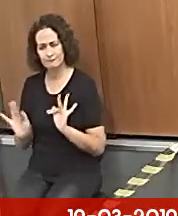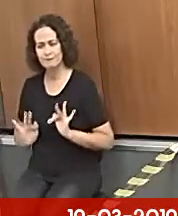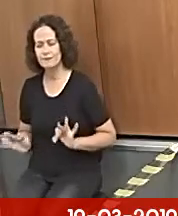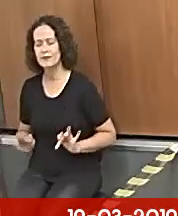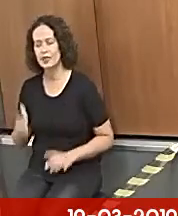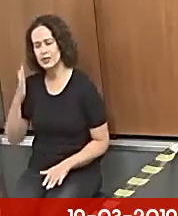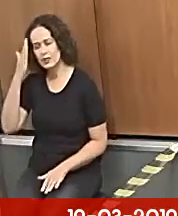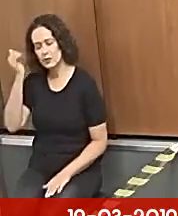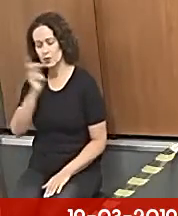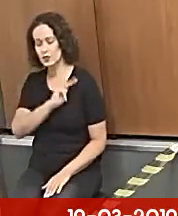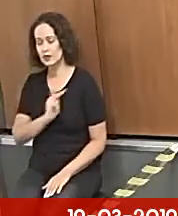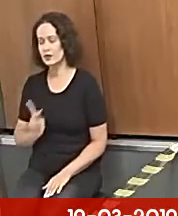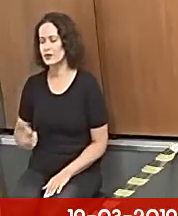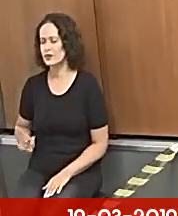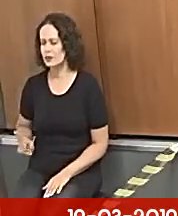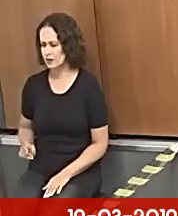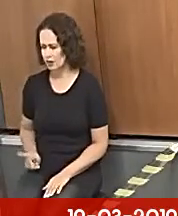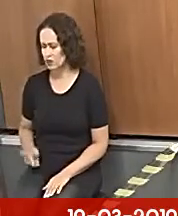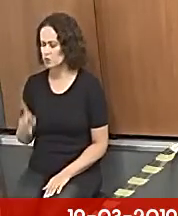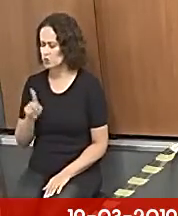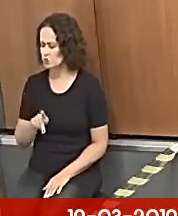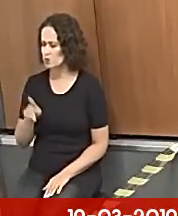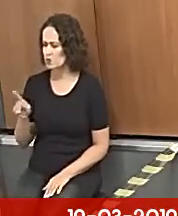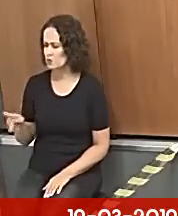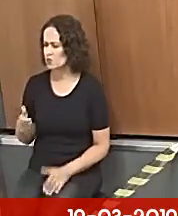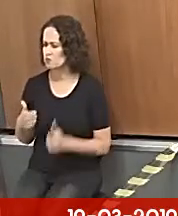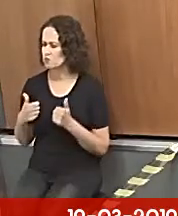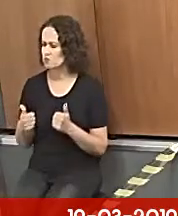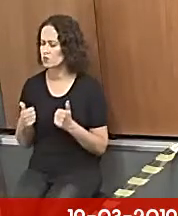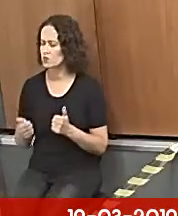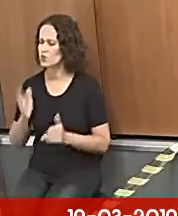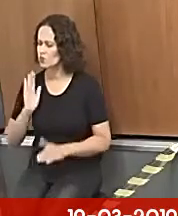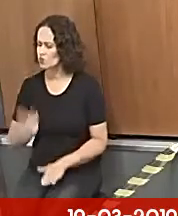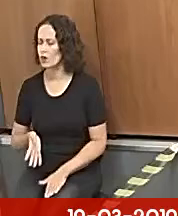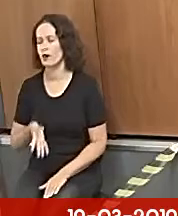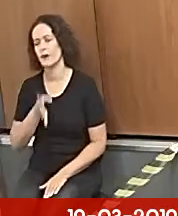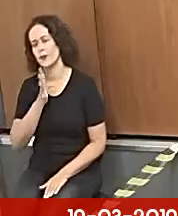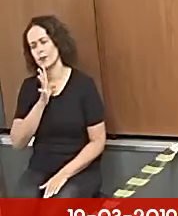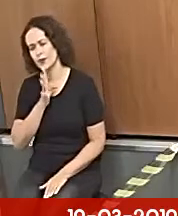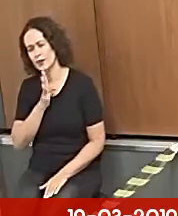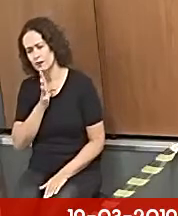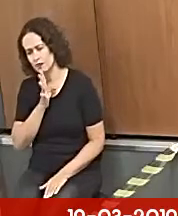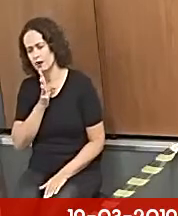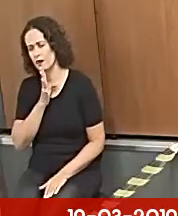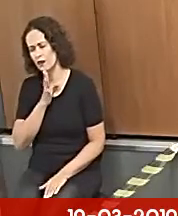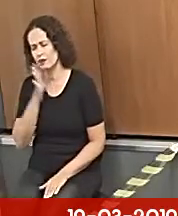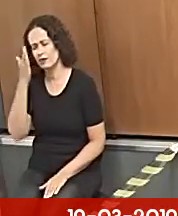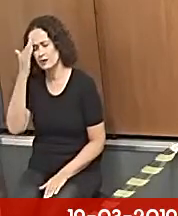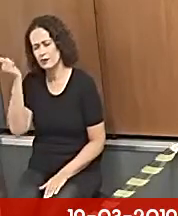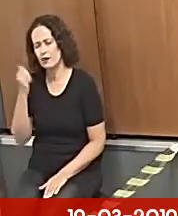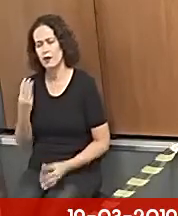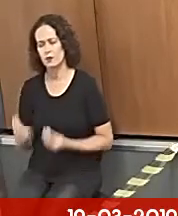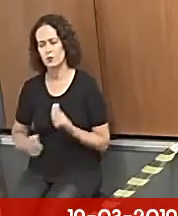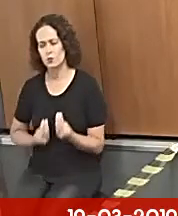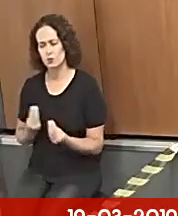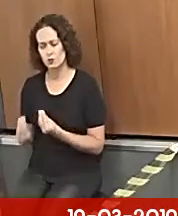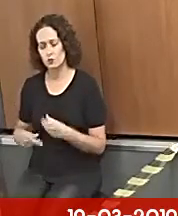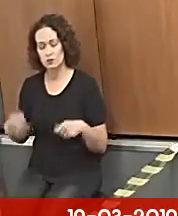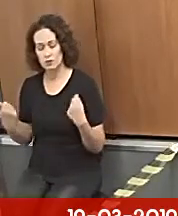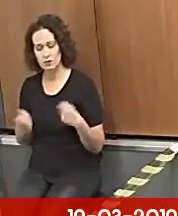presidente agora o professor ainda uma pessoa que já conhece a causa já tem um bom tempo desde a época que ele era vereador